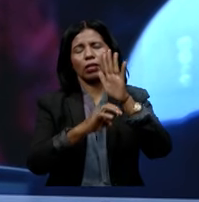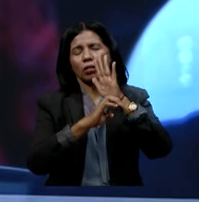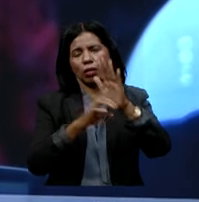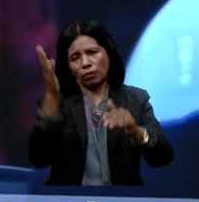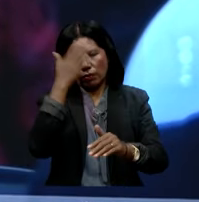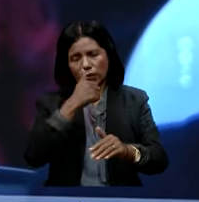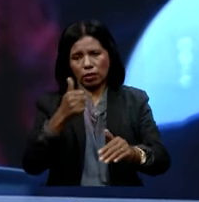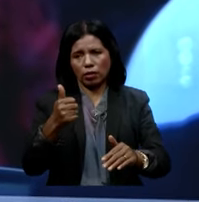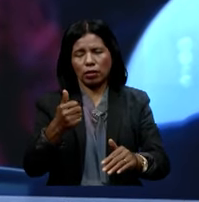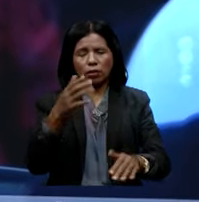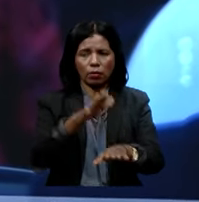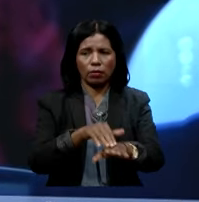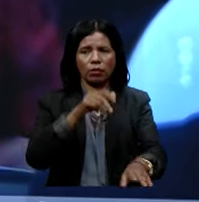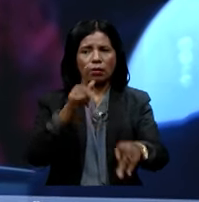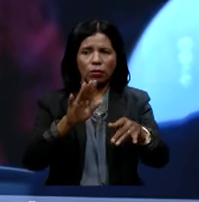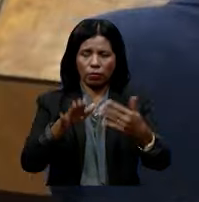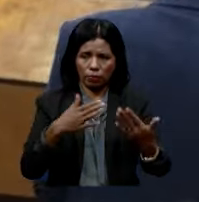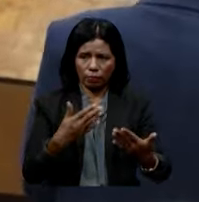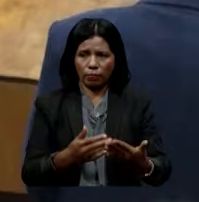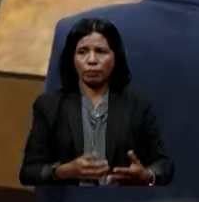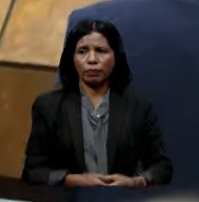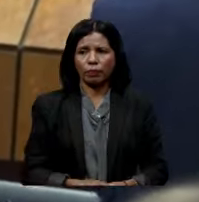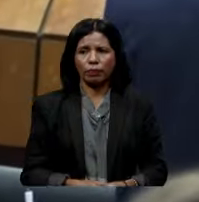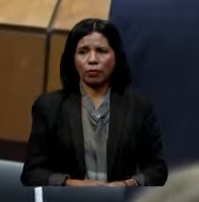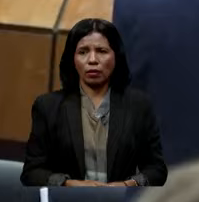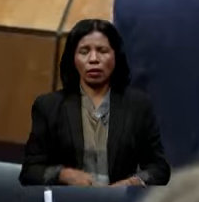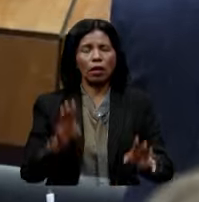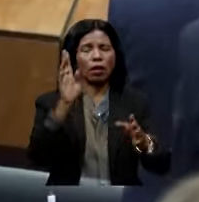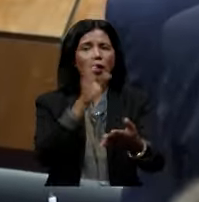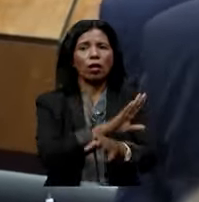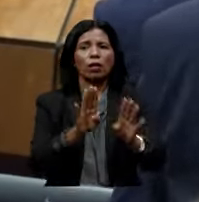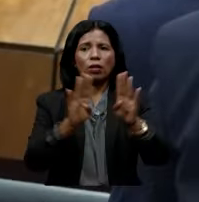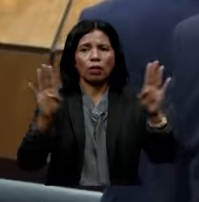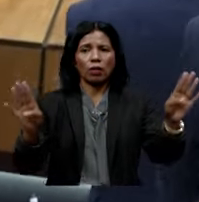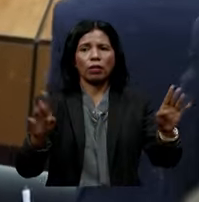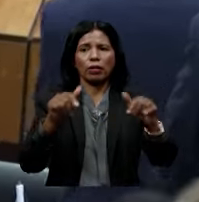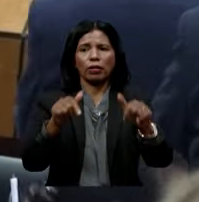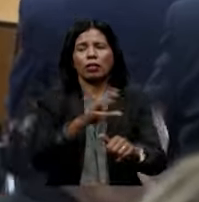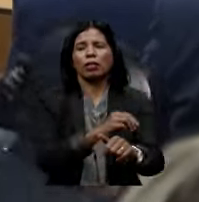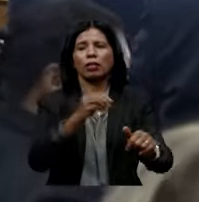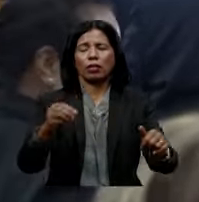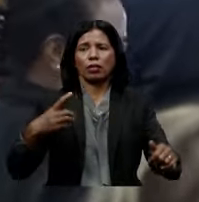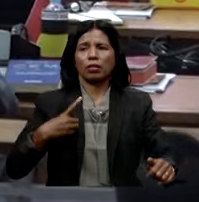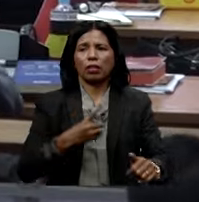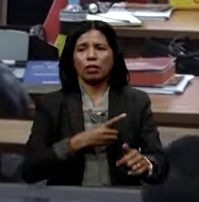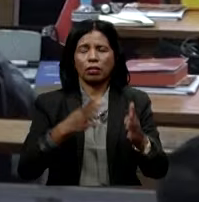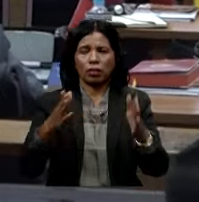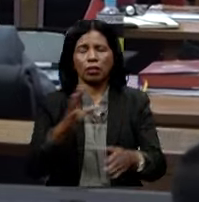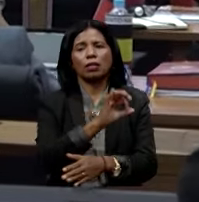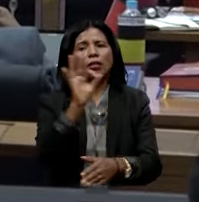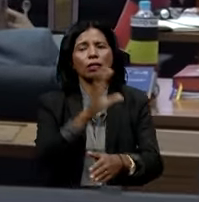onde atrai investimento. Enquanto a abertura segunda sessão legislativa, né, a foi deputado e a mandato